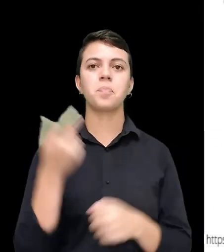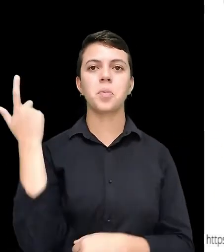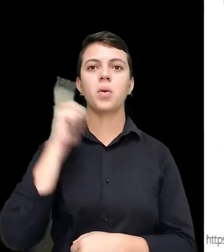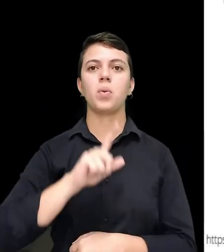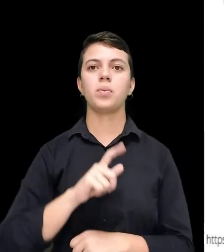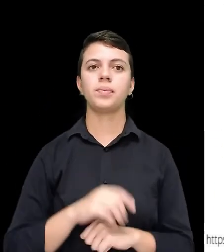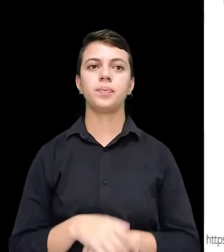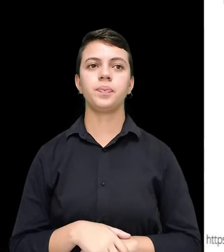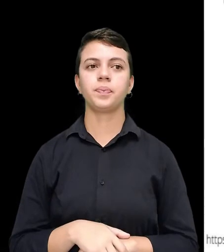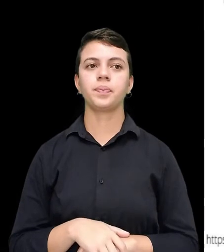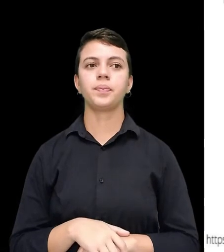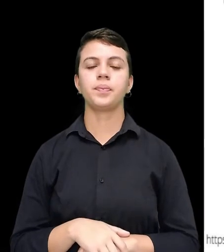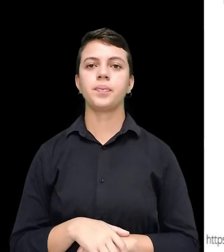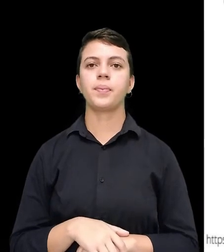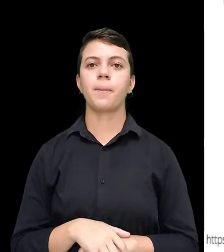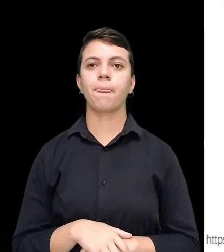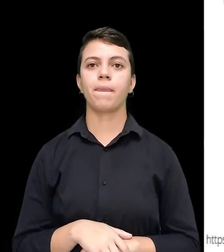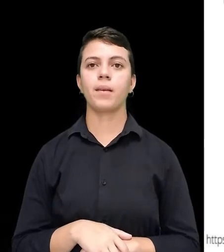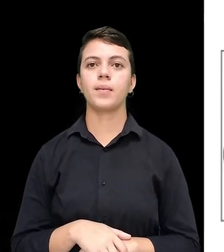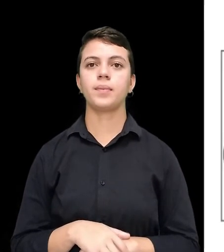Entrando aí já